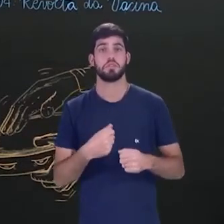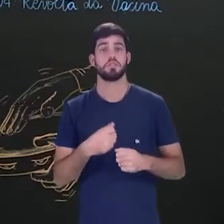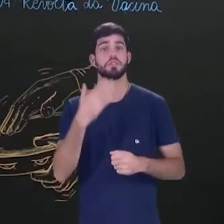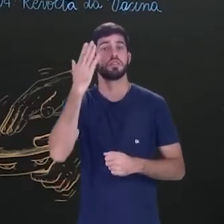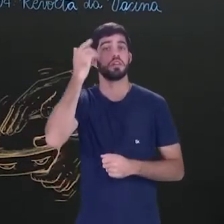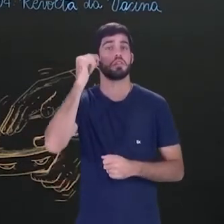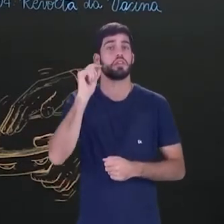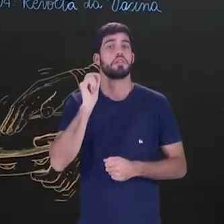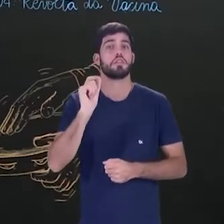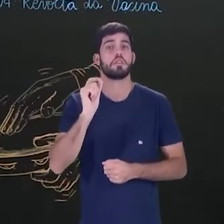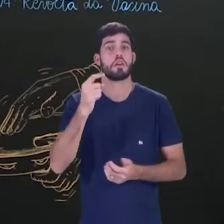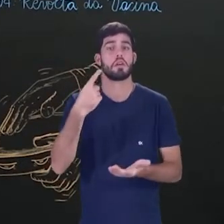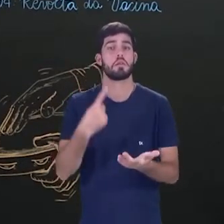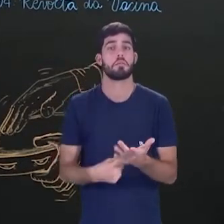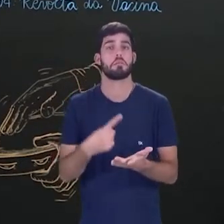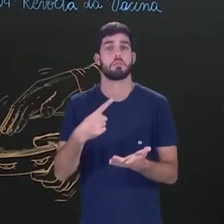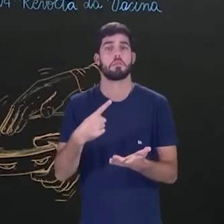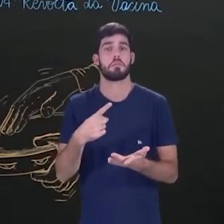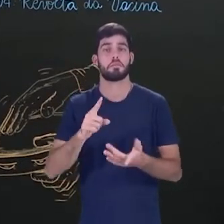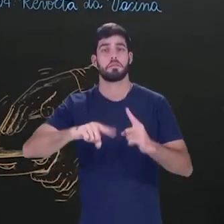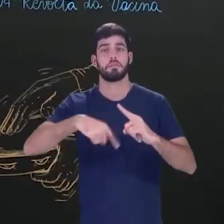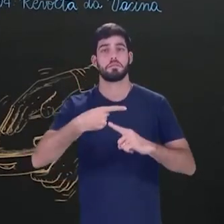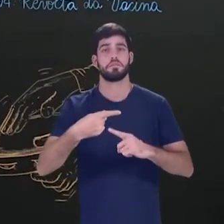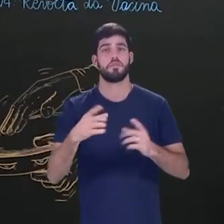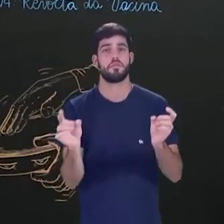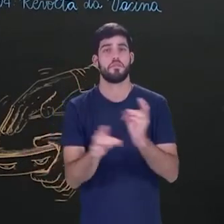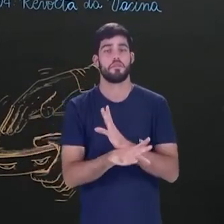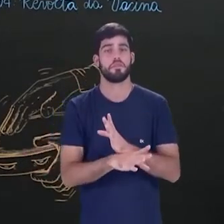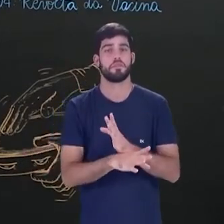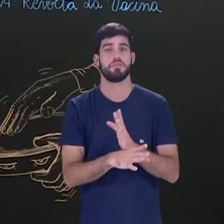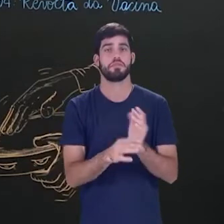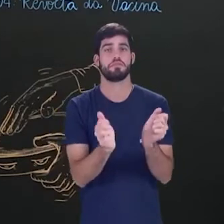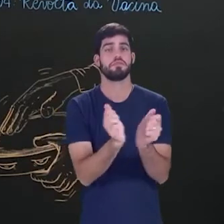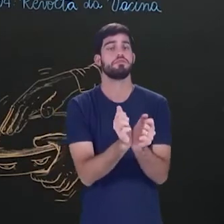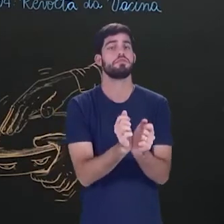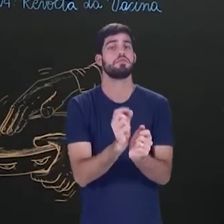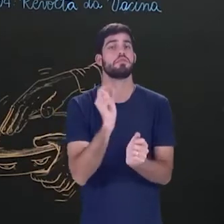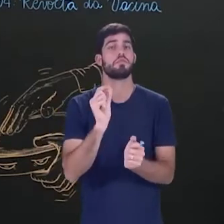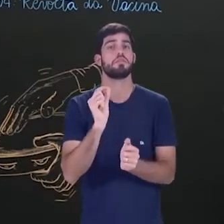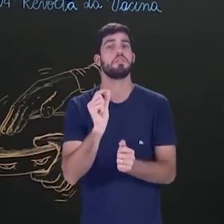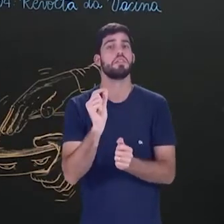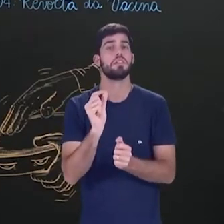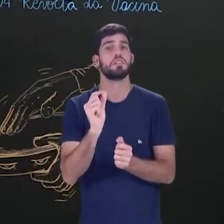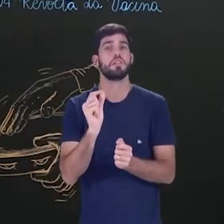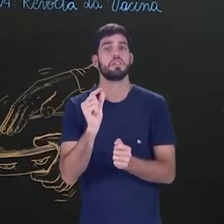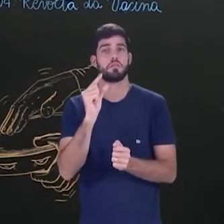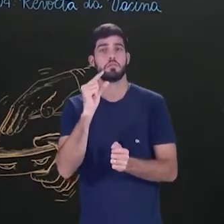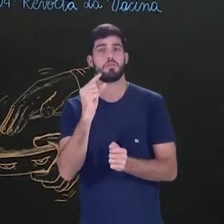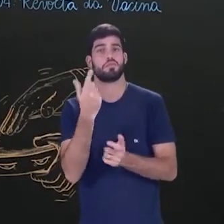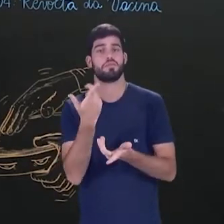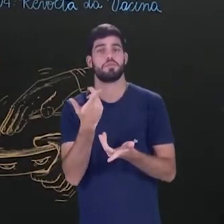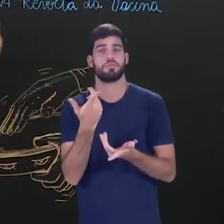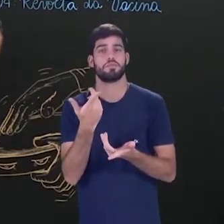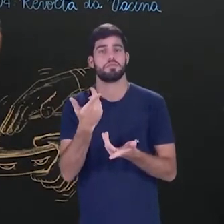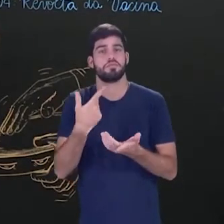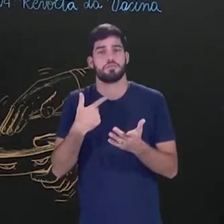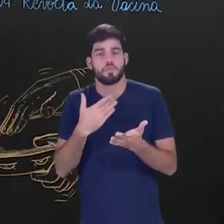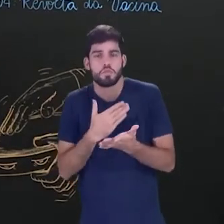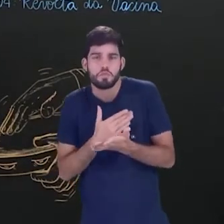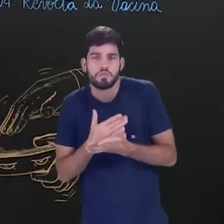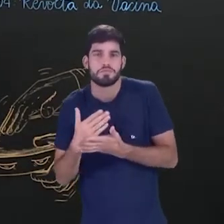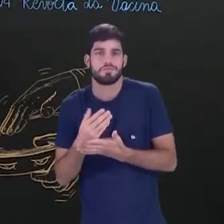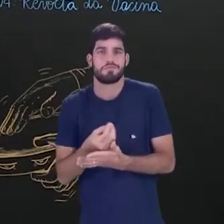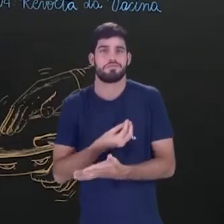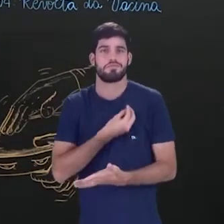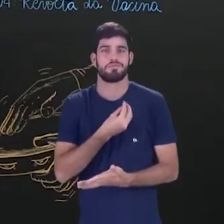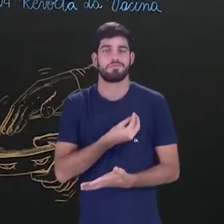marca desses negros no pós-abolição é a de poucas chances de recomeçar a vida. O que eu quero dizer?